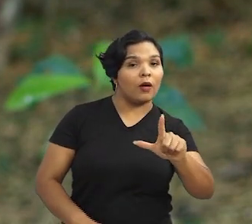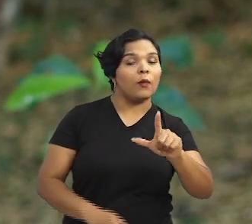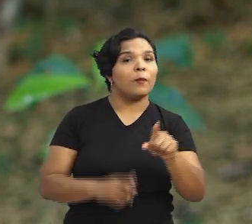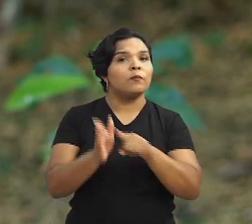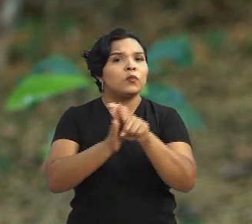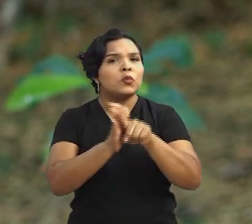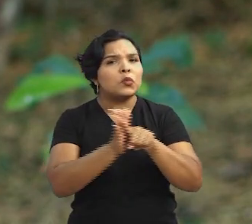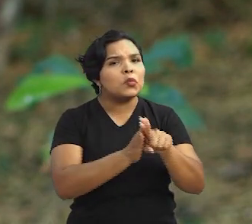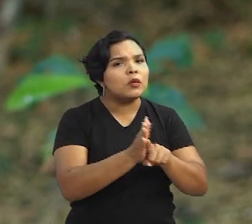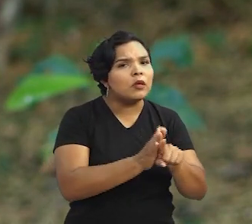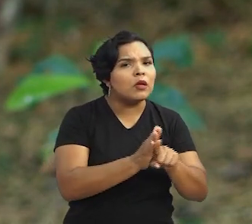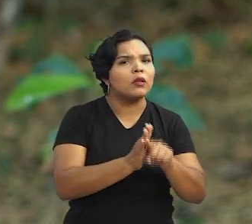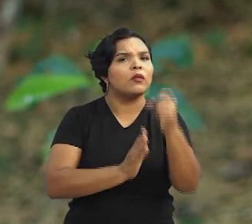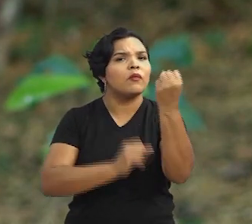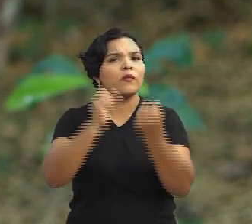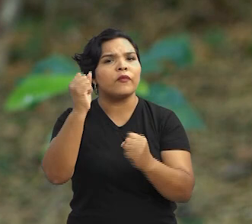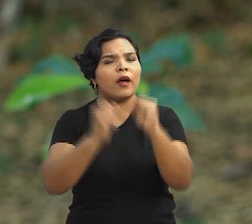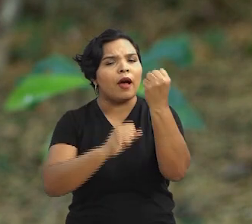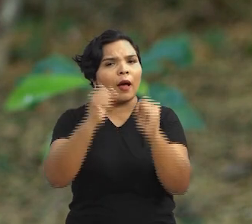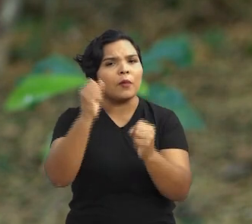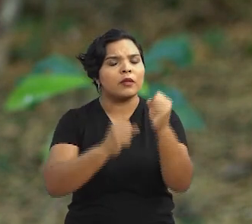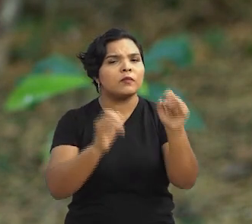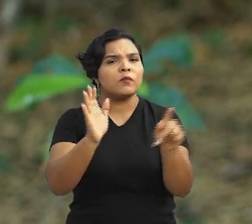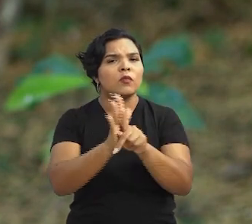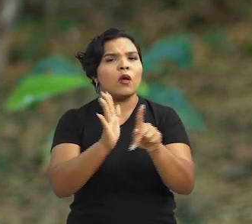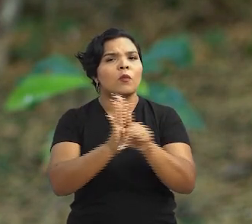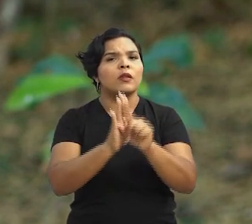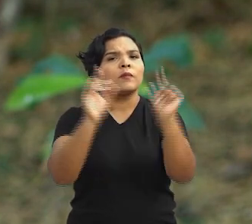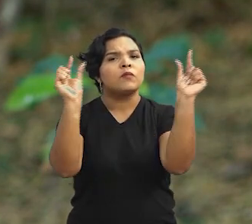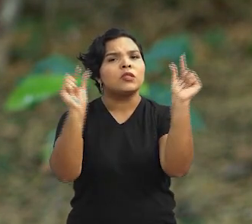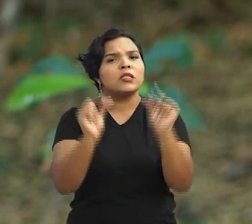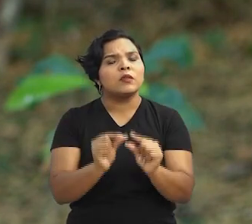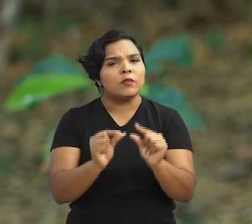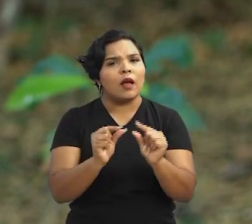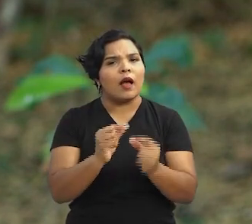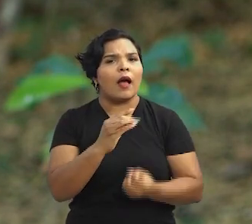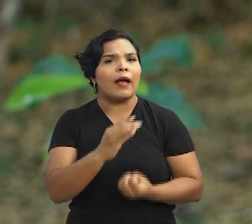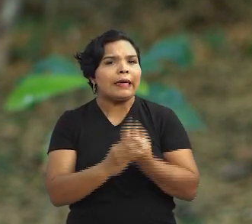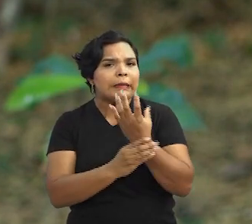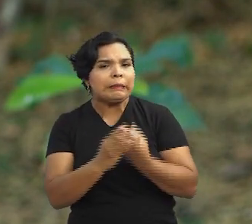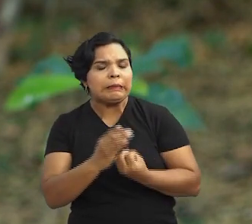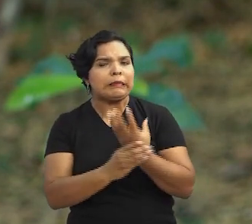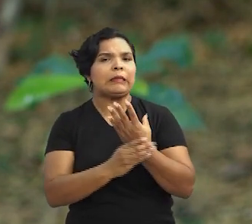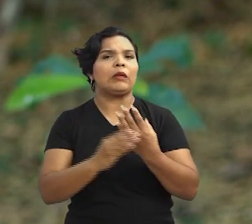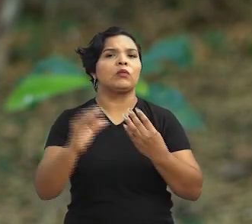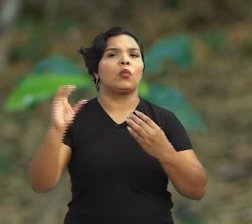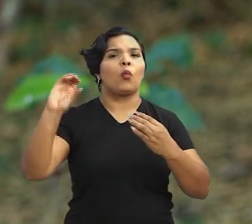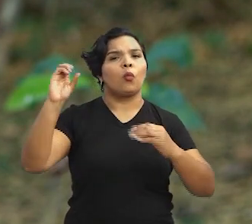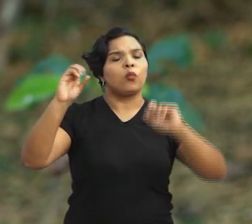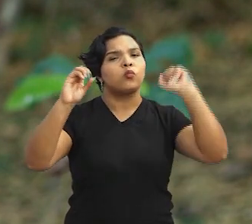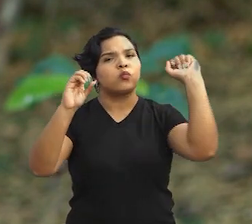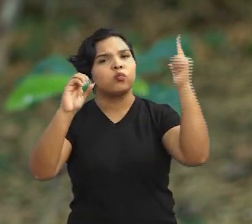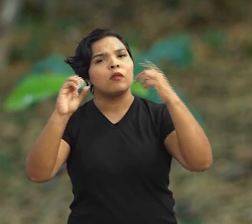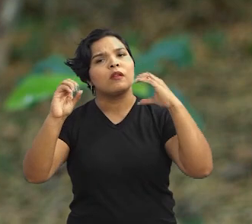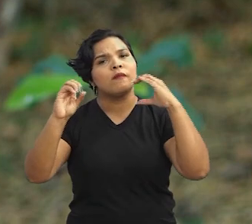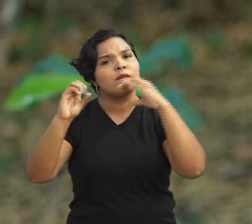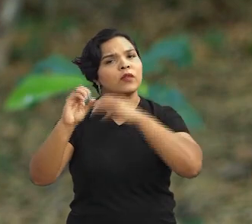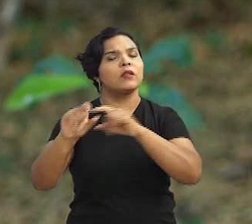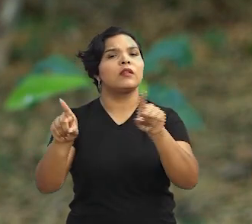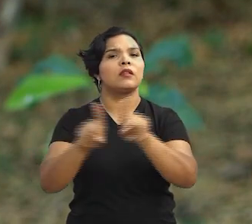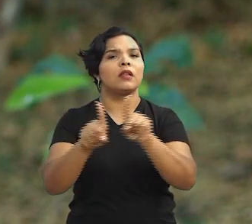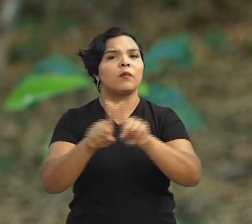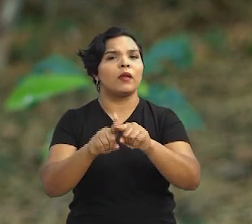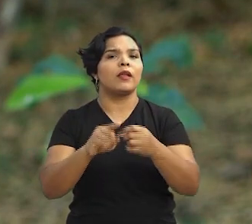gases subterrâneos em usinas e indústrias sucroalcooleiras para minimizar impactos da produção no efeito estufa e